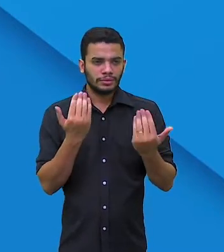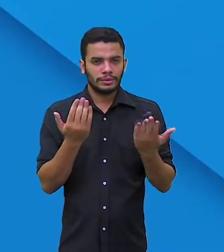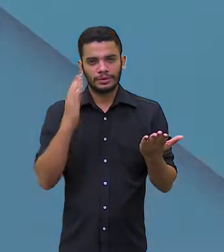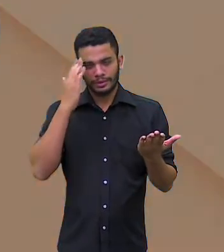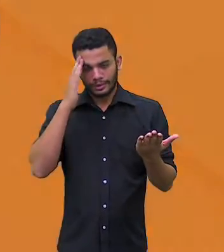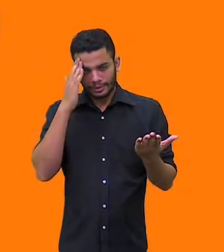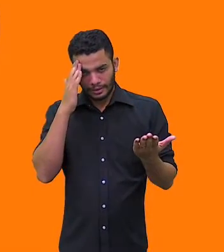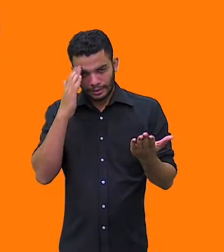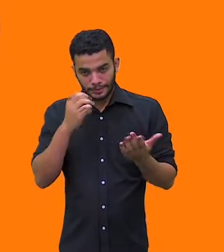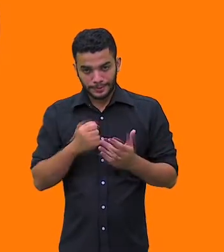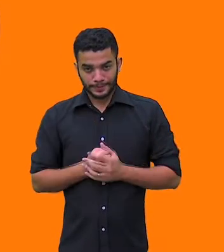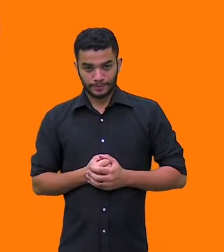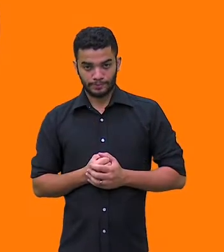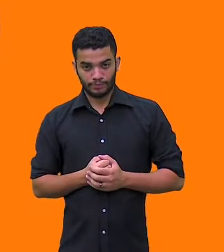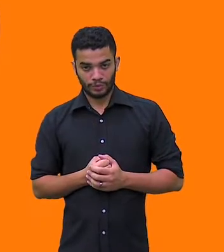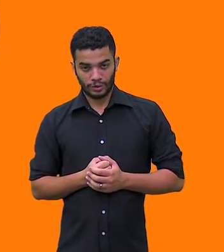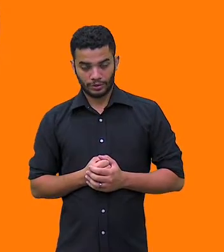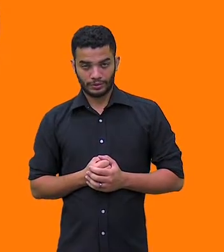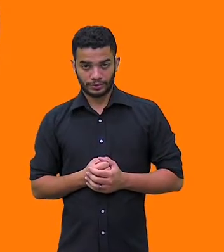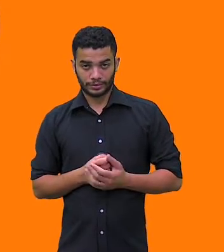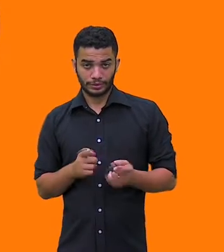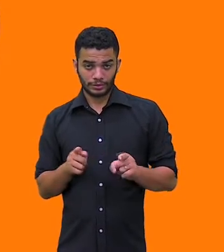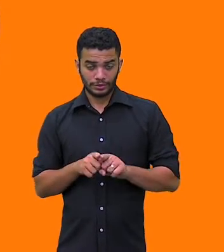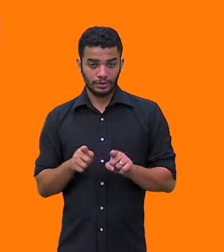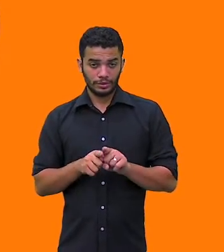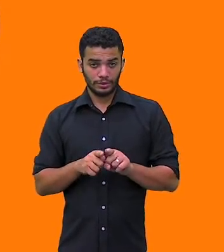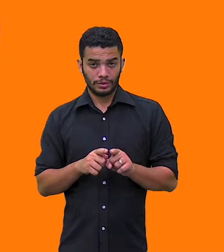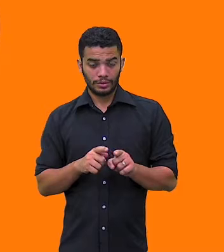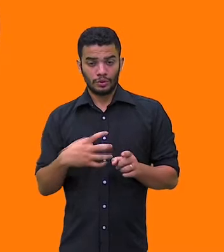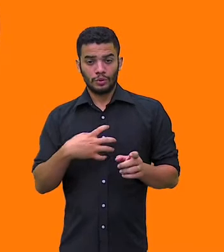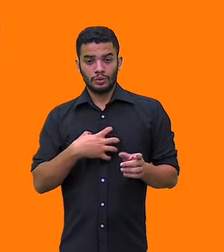aquela ideia, né? É uma escrita, né,